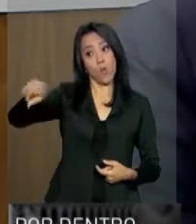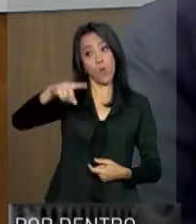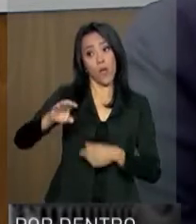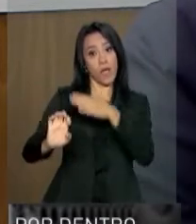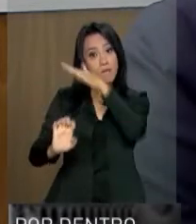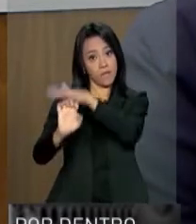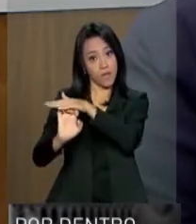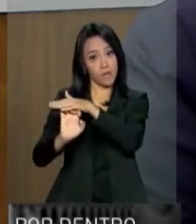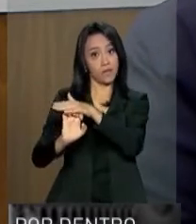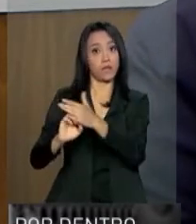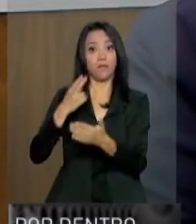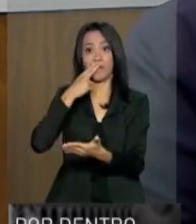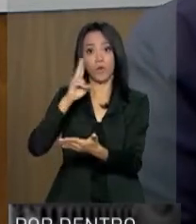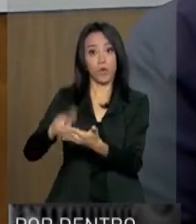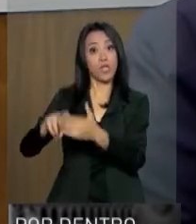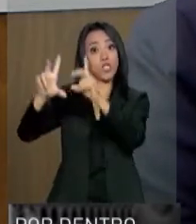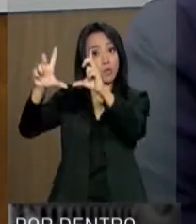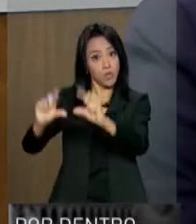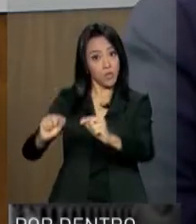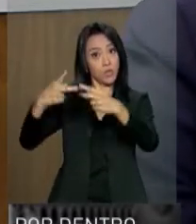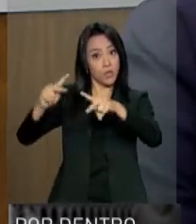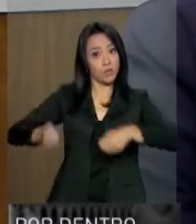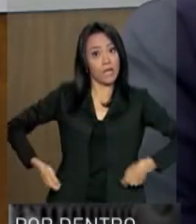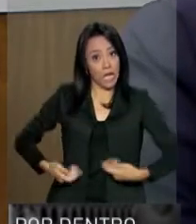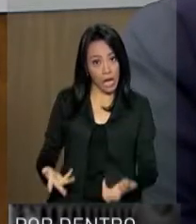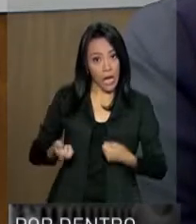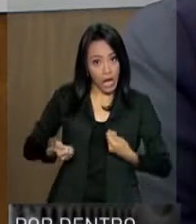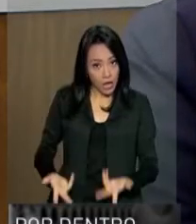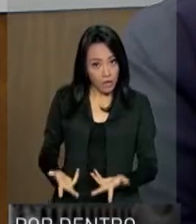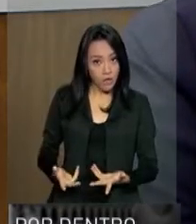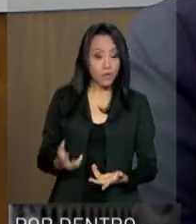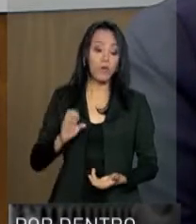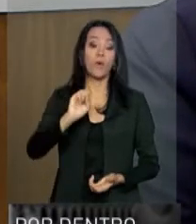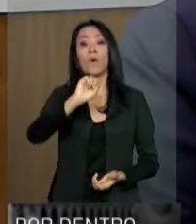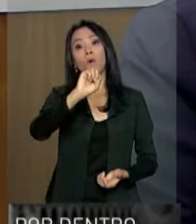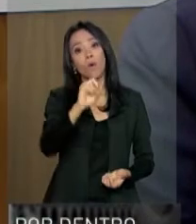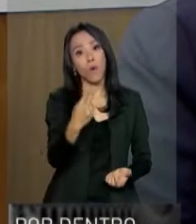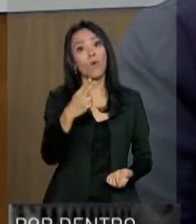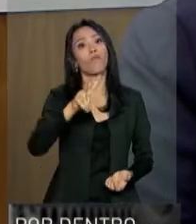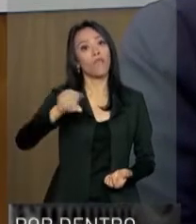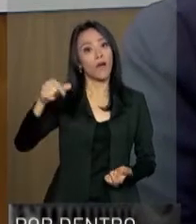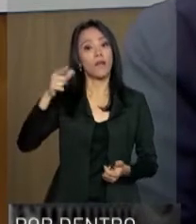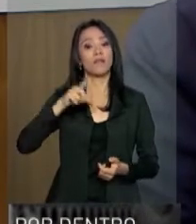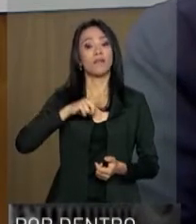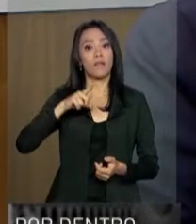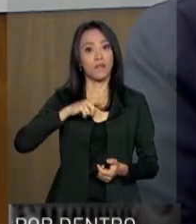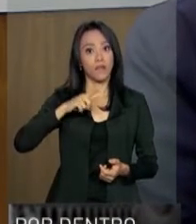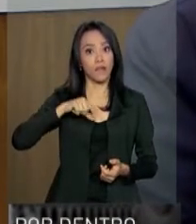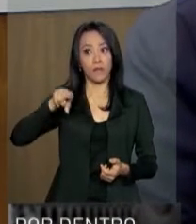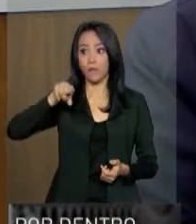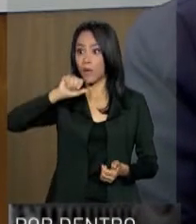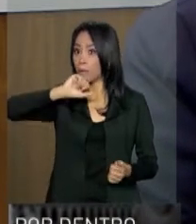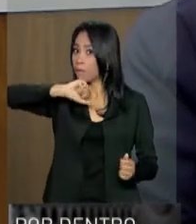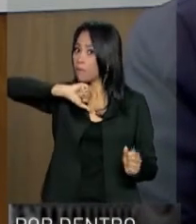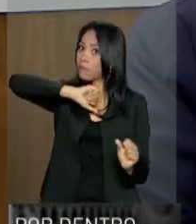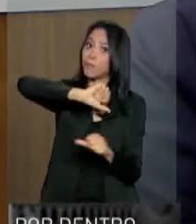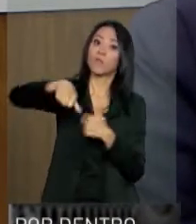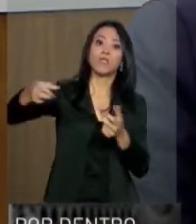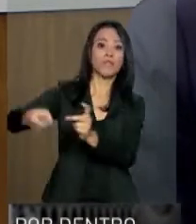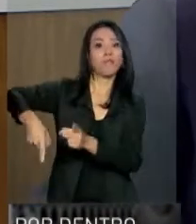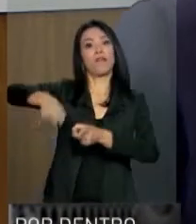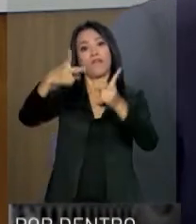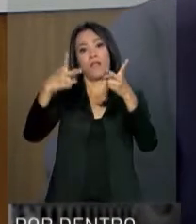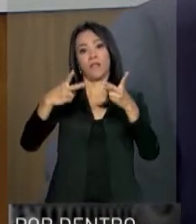diminuem as suas despesas ou ocorrer os correios vão passar por um processo radical de privatização